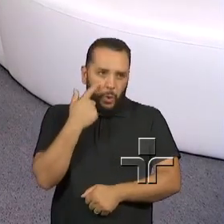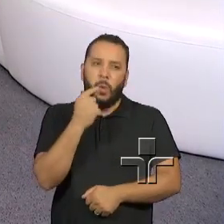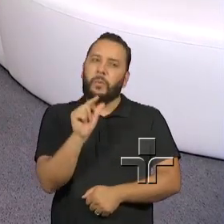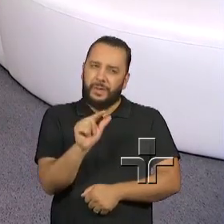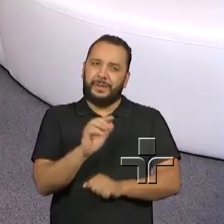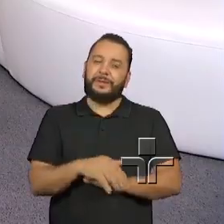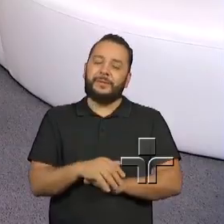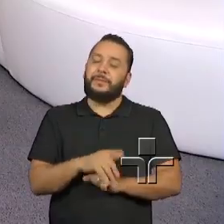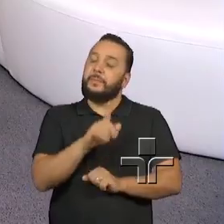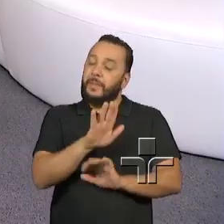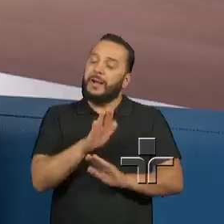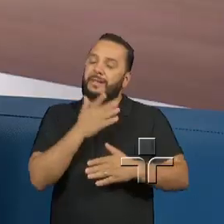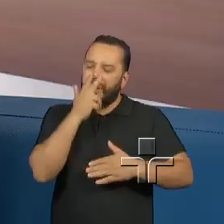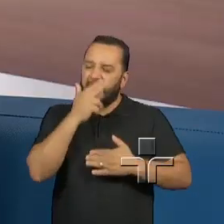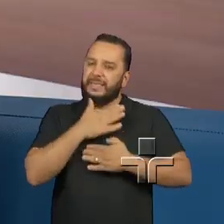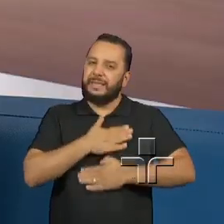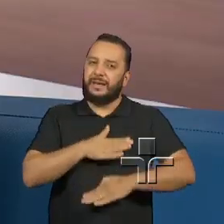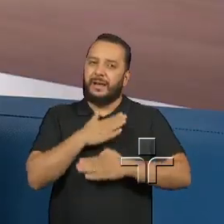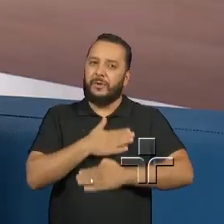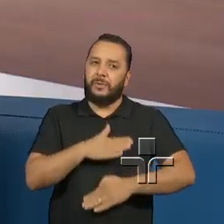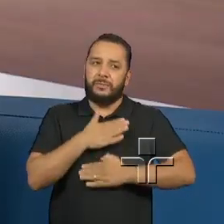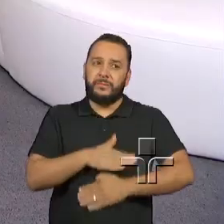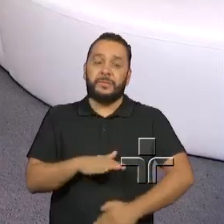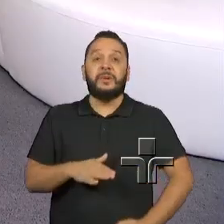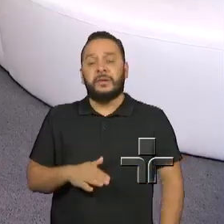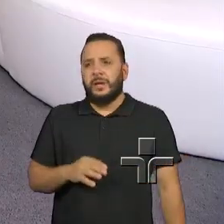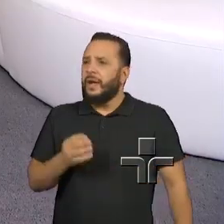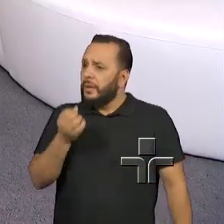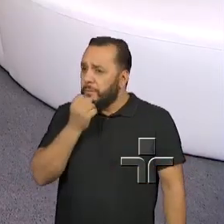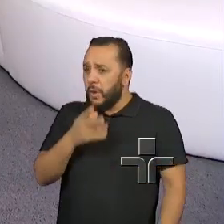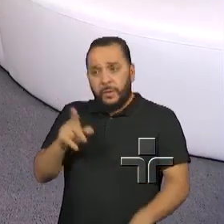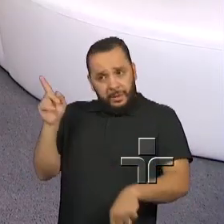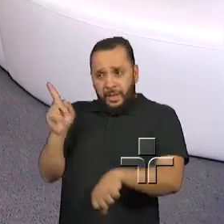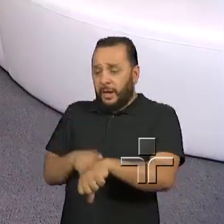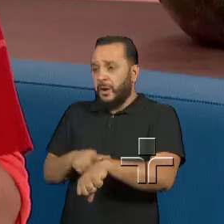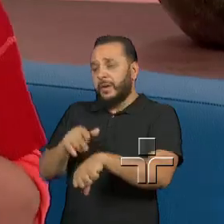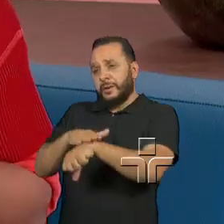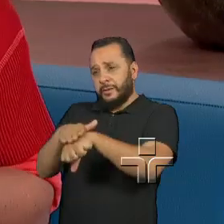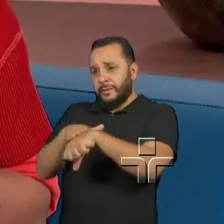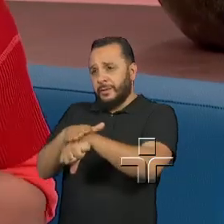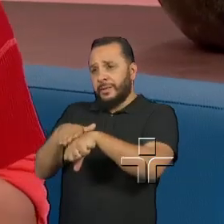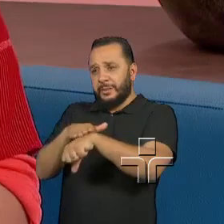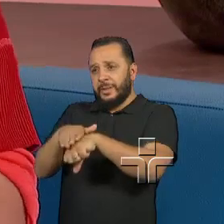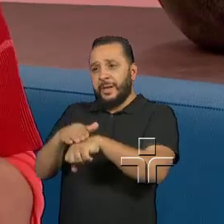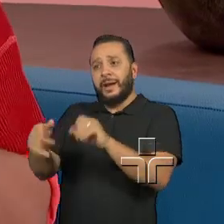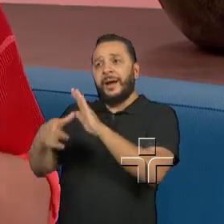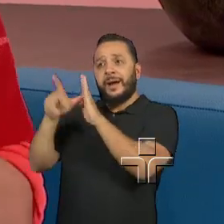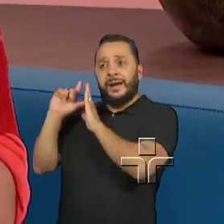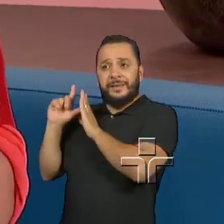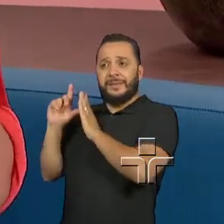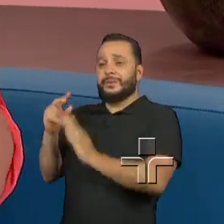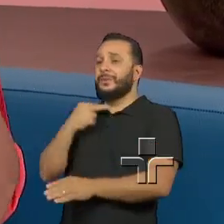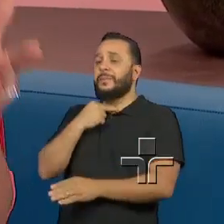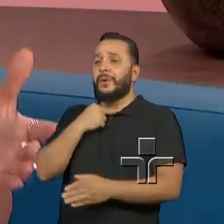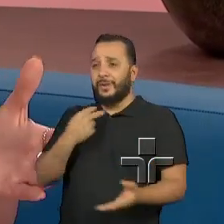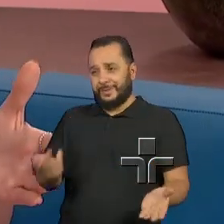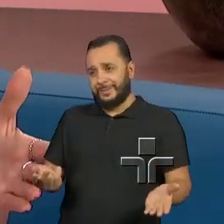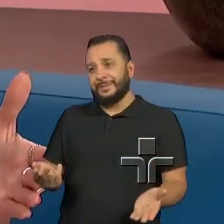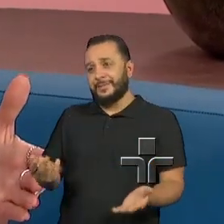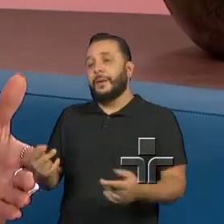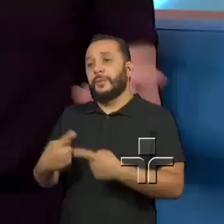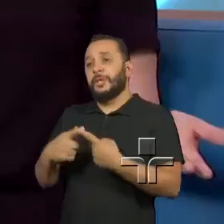chorado, sim, mas foi mais tranquilo. E, né? E é bom então... falar meio na hora, assim, né? Não falar muito tempo antes. Estamos não indo. Estender